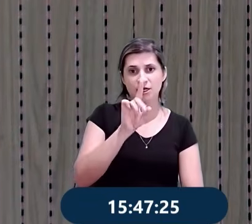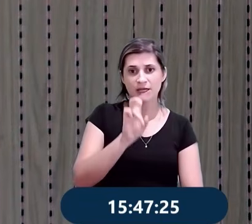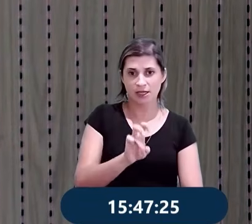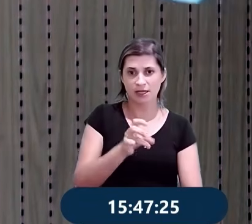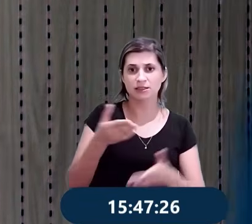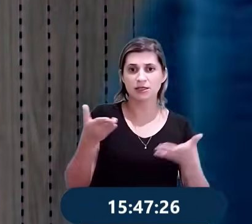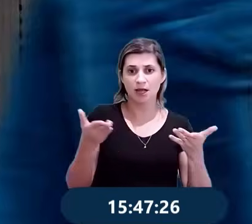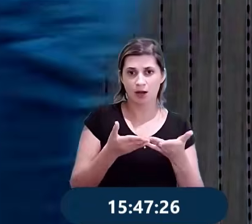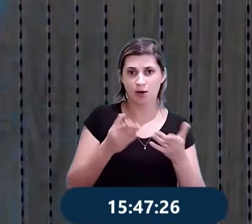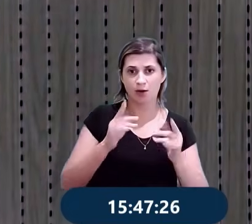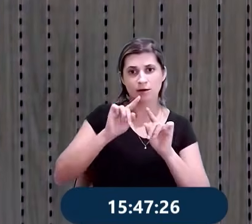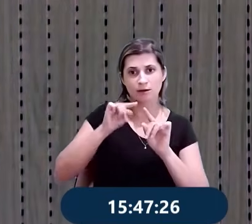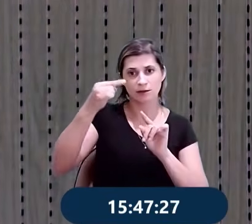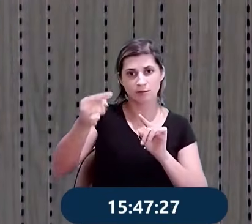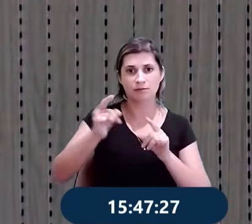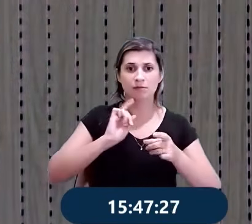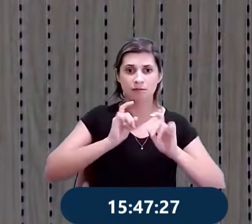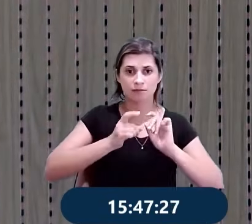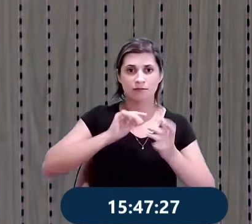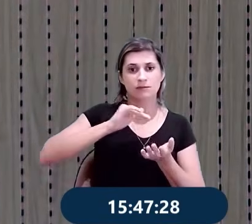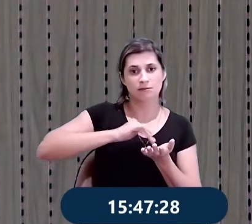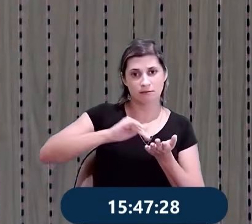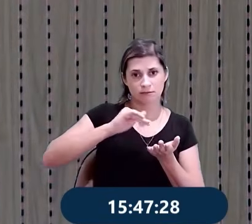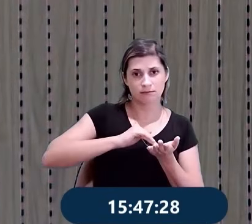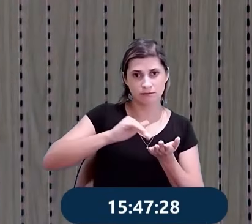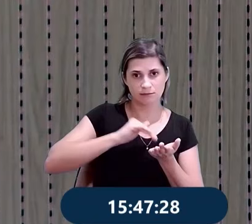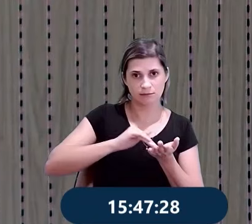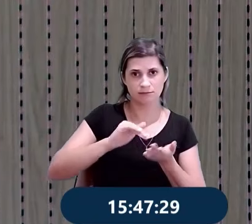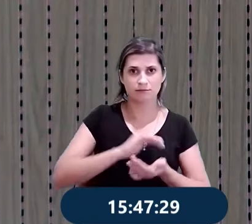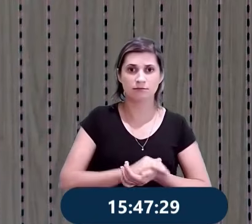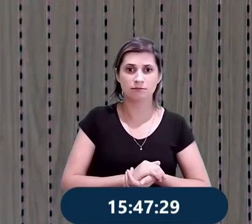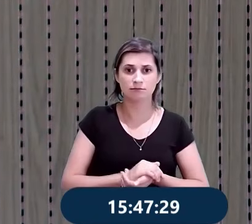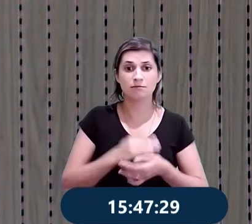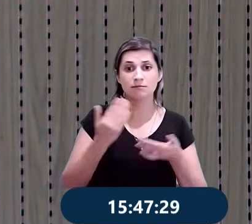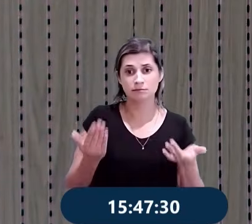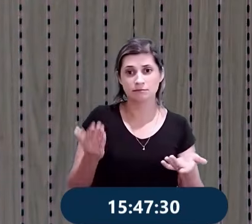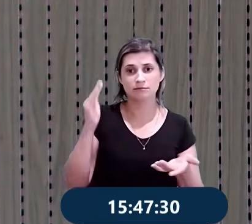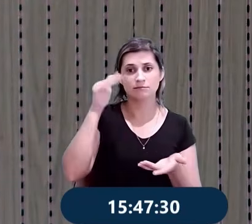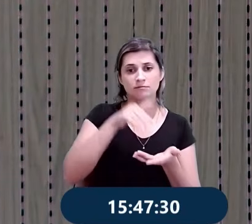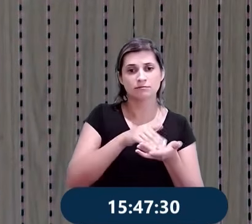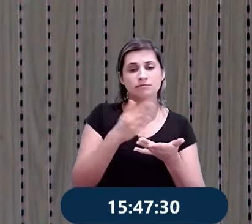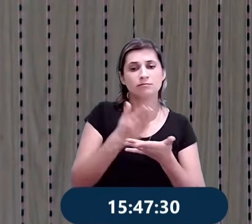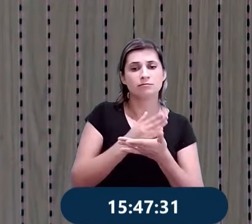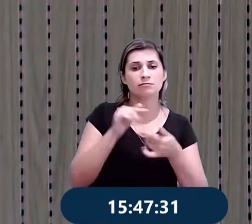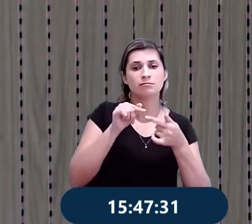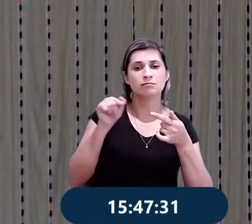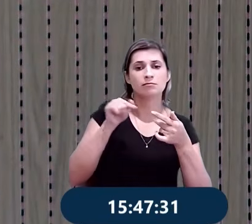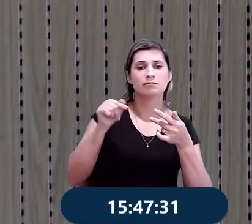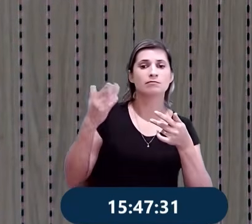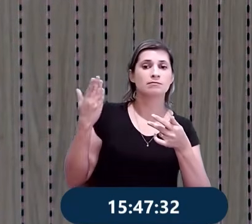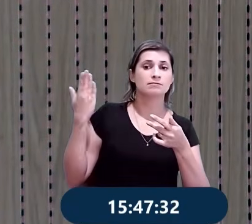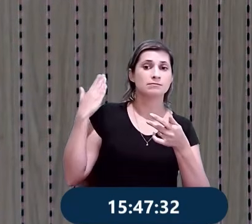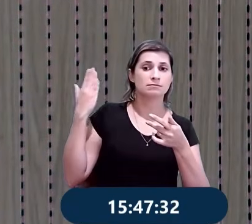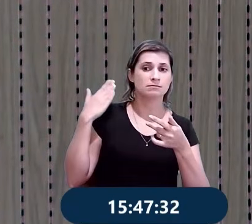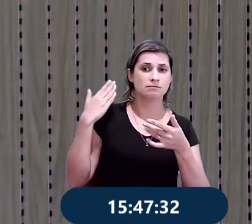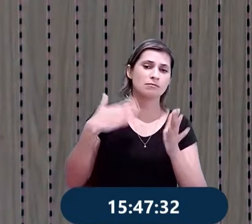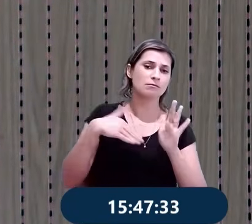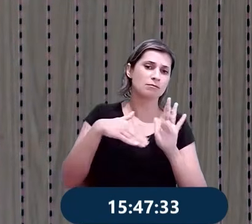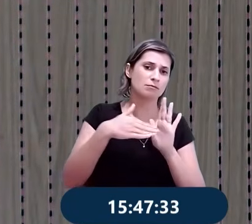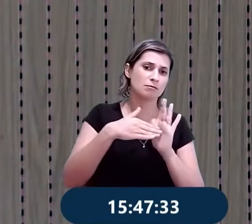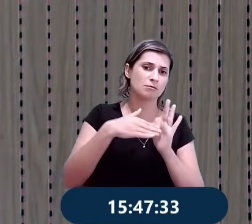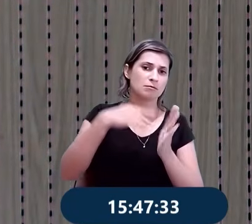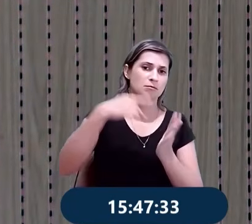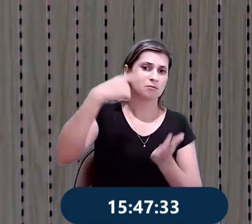secretaria. Então, até algumas semanas atrás, estava tudo definido, eu não sei o que, eu vou até me inteirar